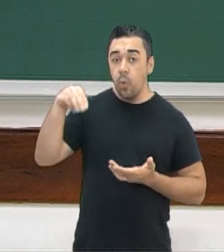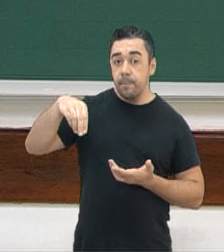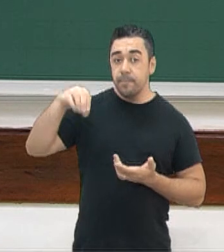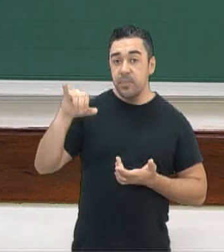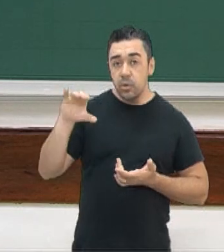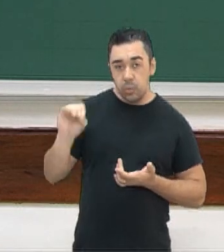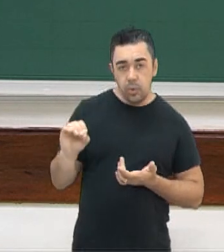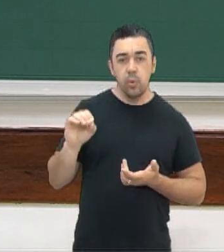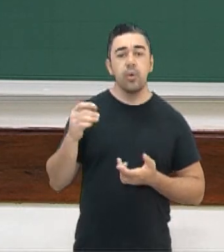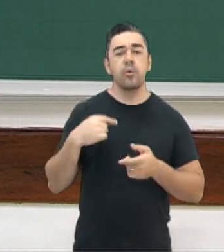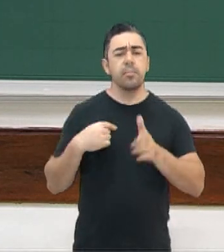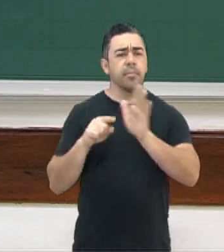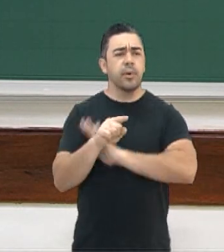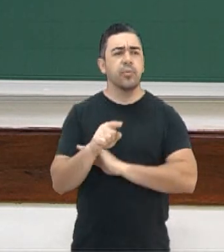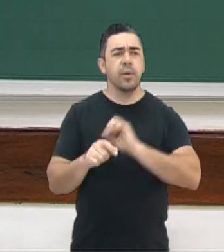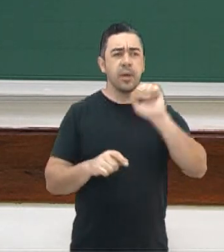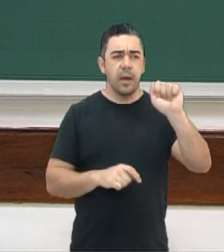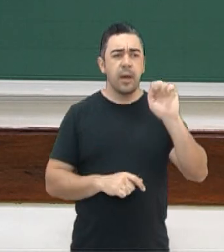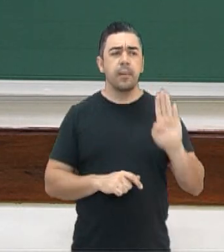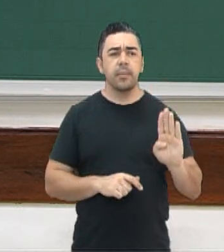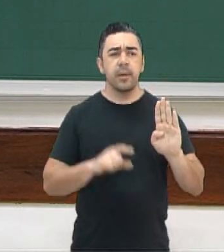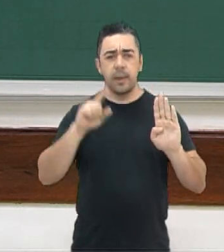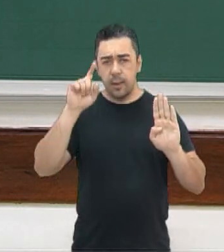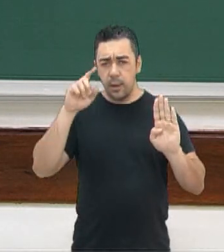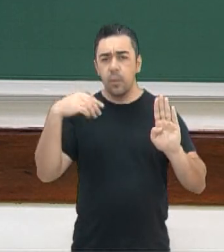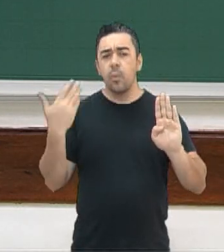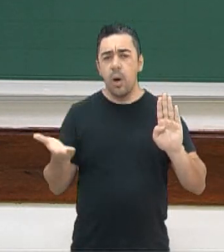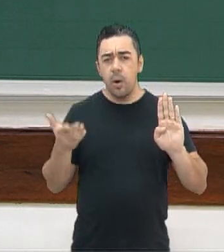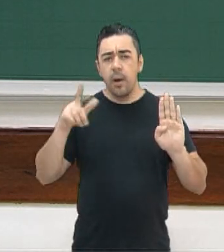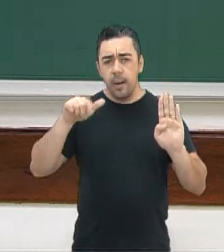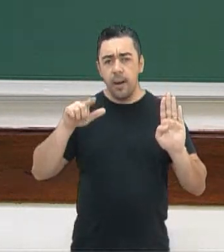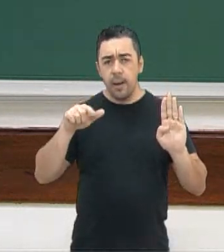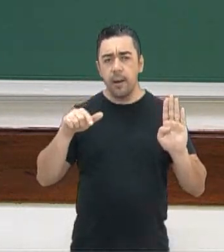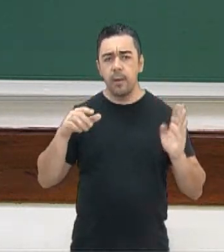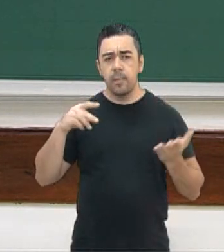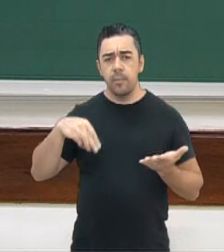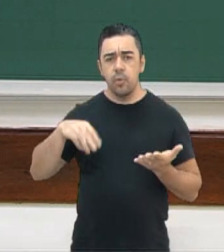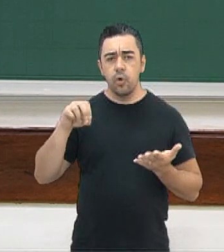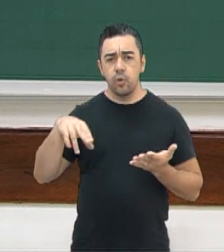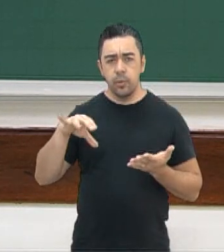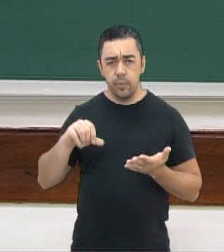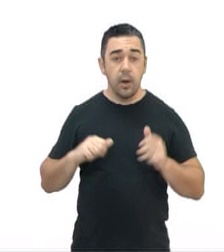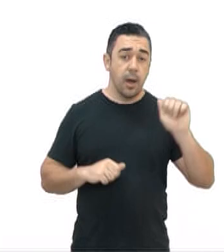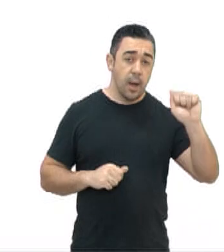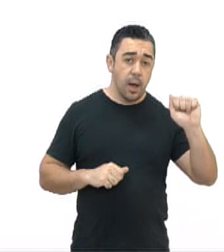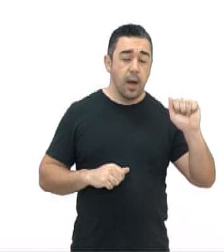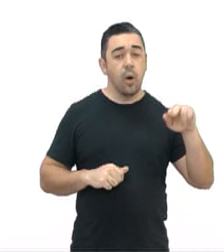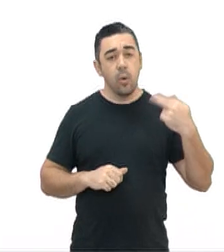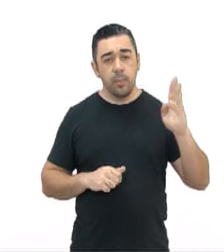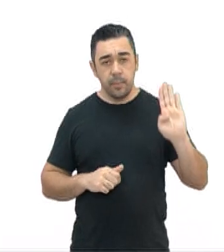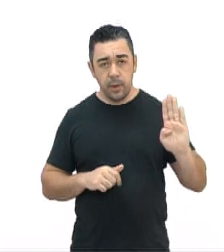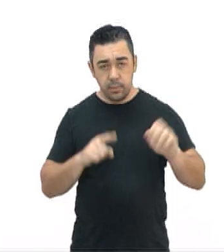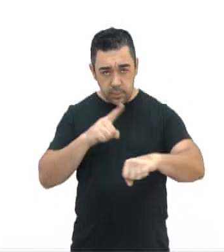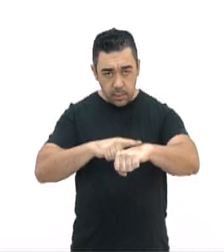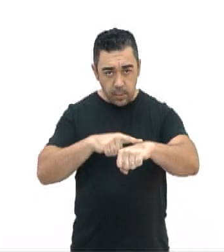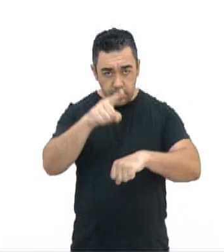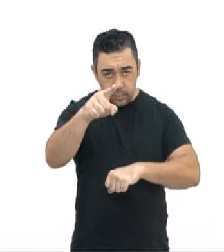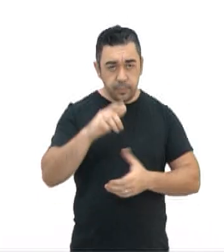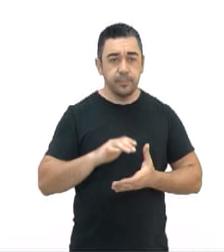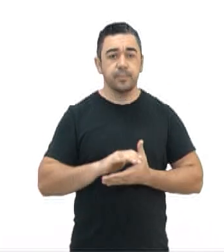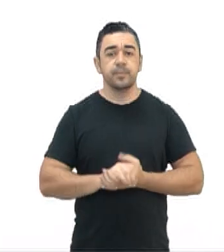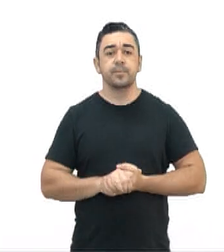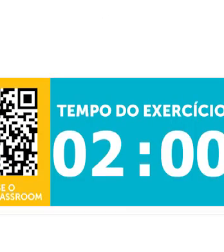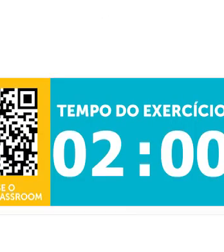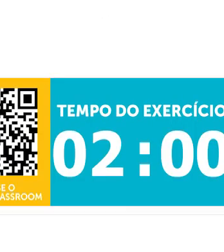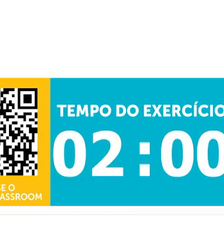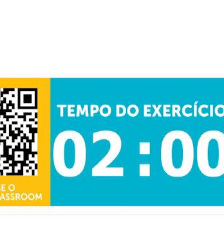desses dois aqui são monômios? Na letra A ou na letra B? Eu vou dar um tempo e já voltamos.